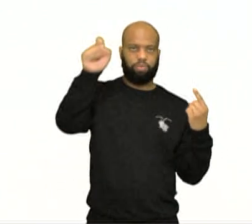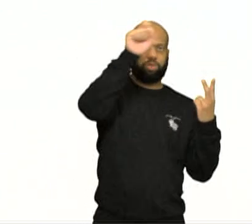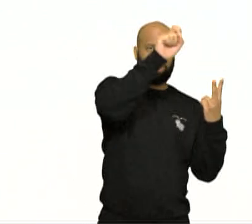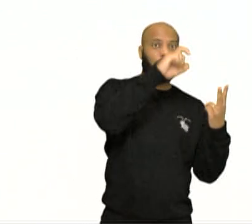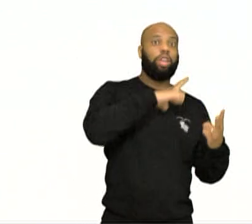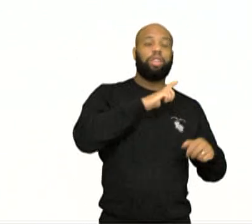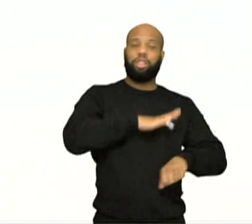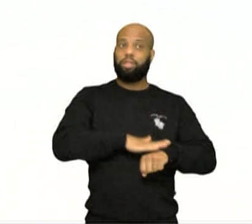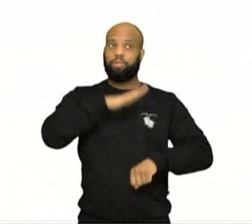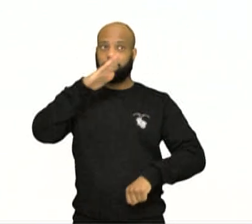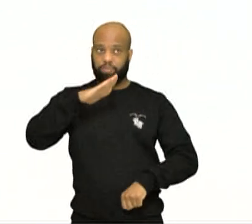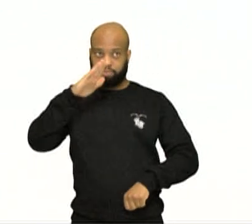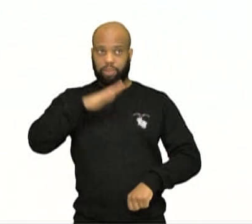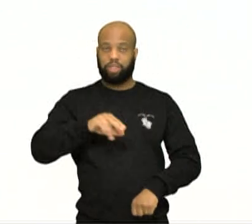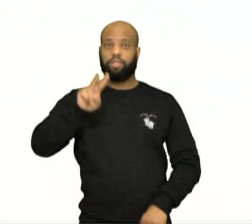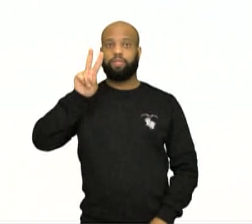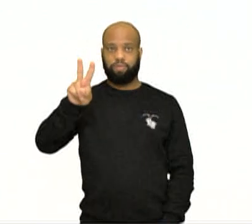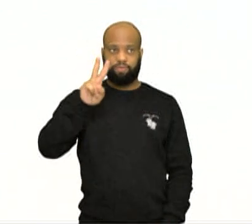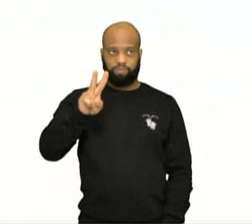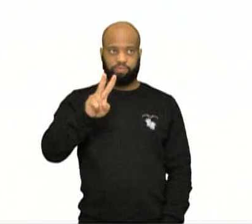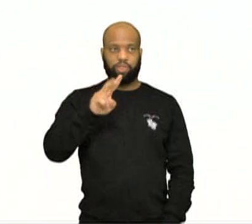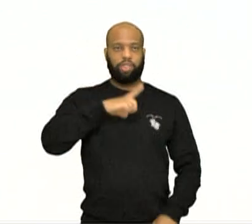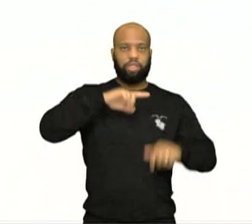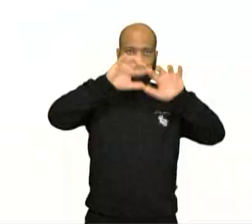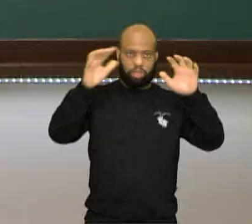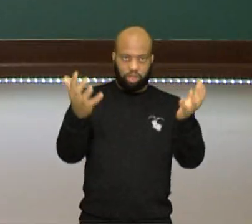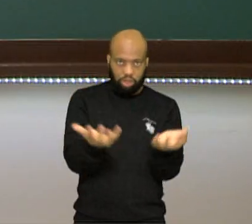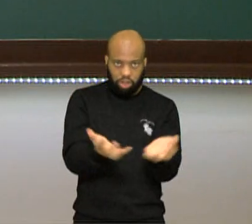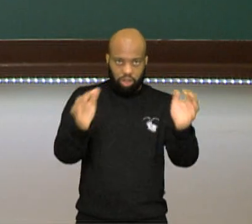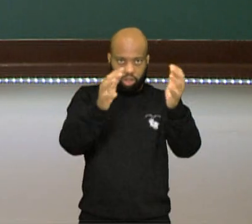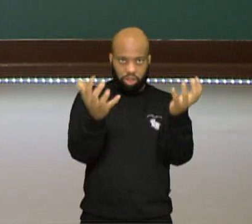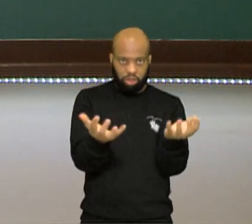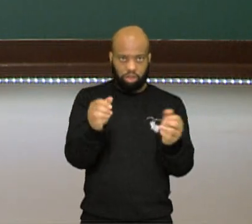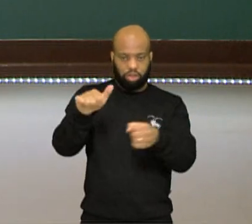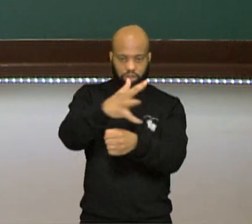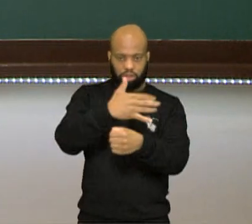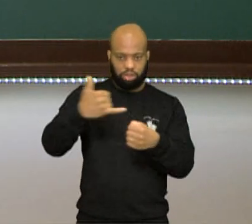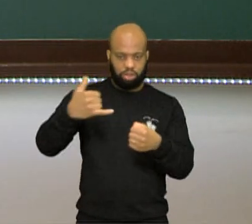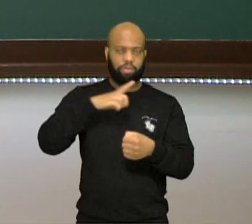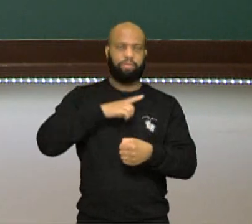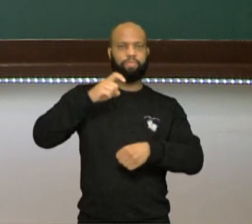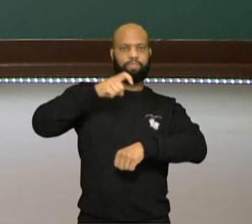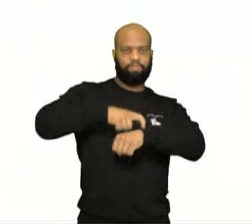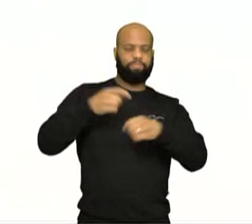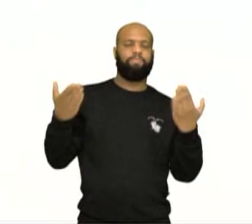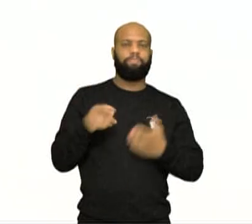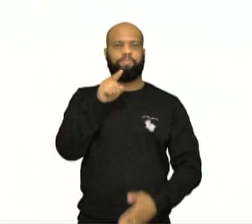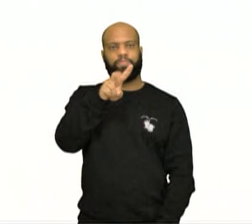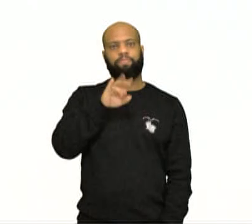carga Q? Justifique. Tempo para você responder. Pensa aí.